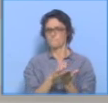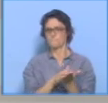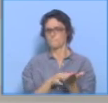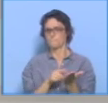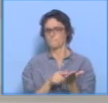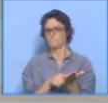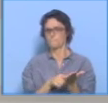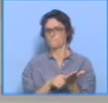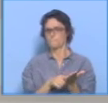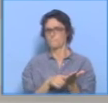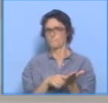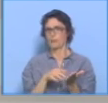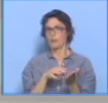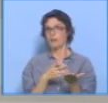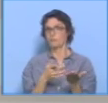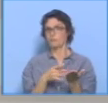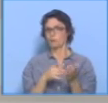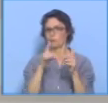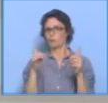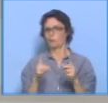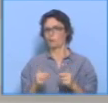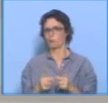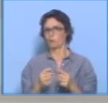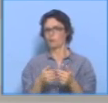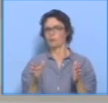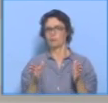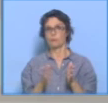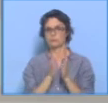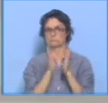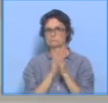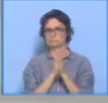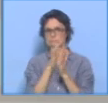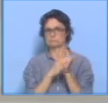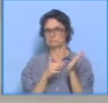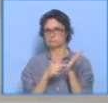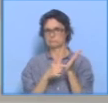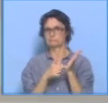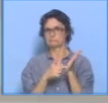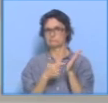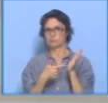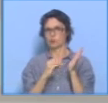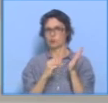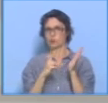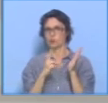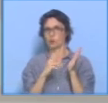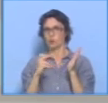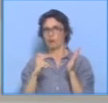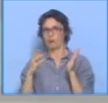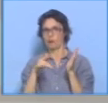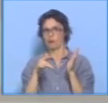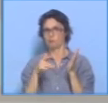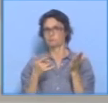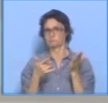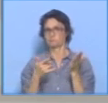faz um resumo estupendo de todas as Sagradas Escrituras, da chamada Torá, ou da